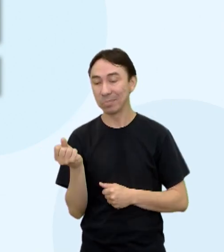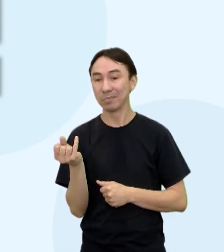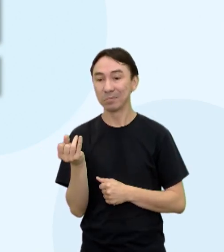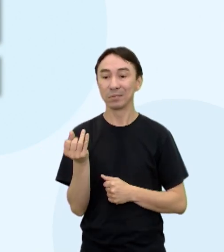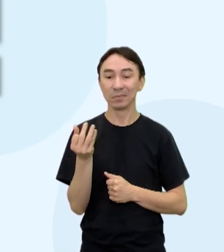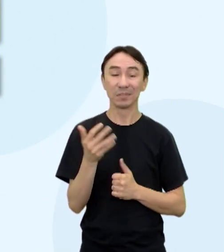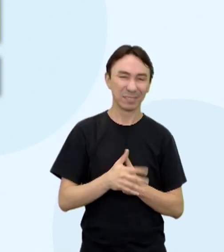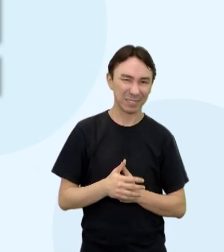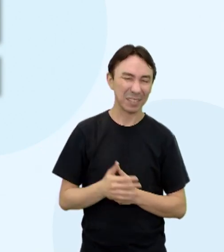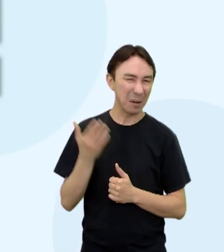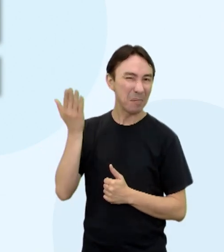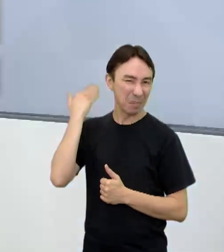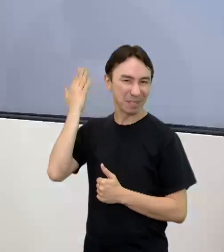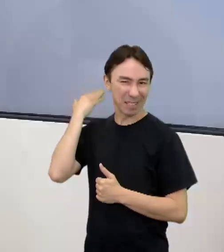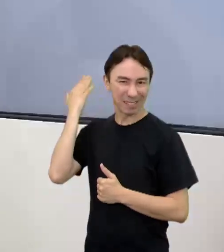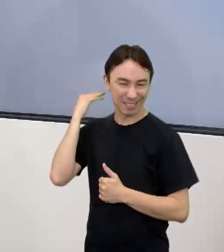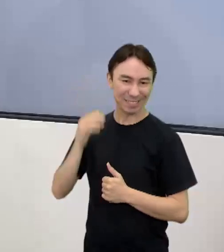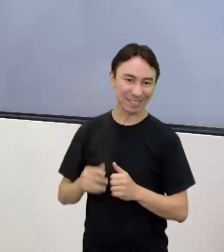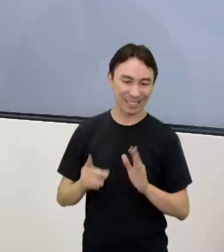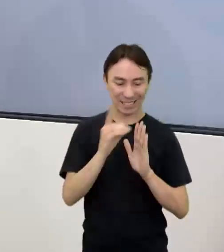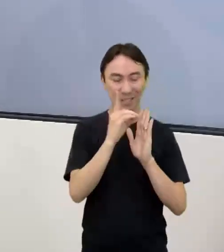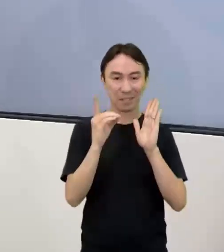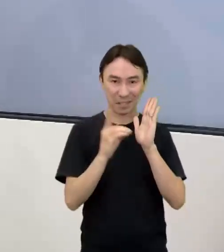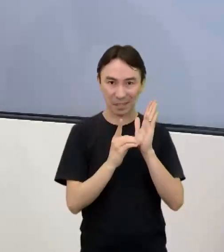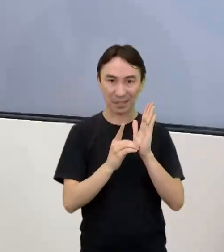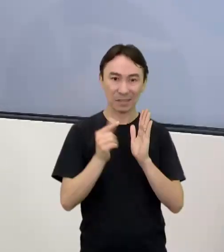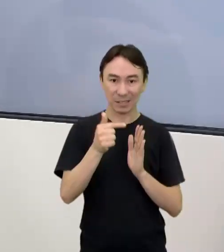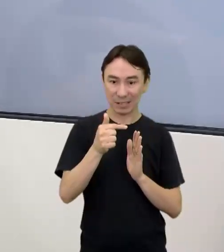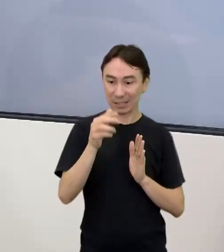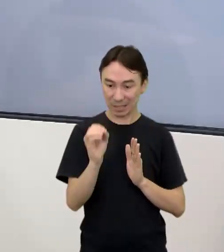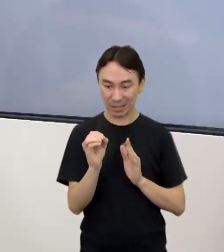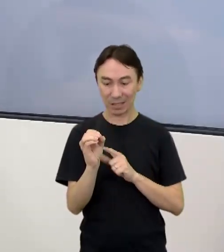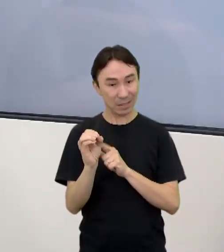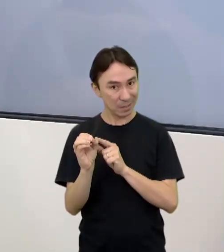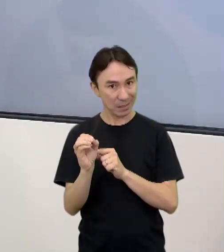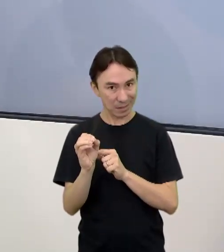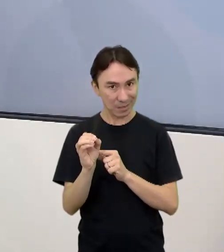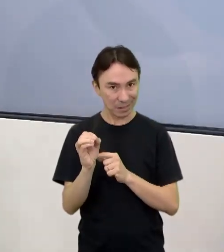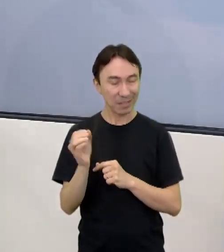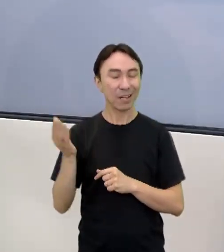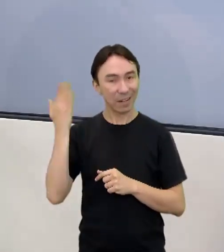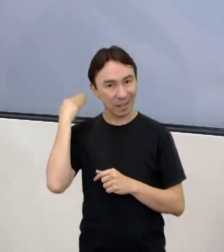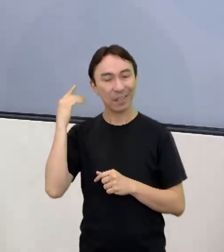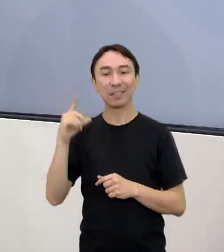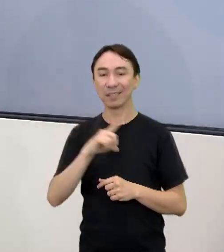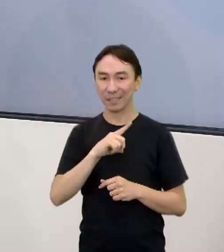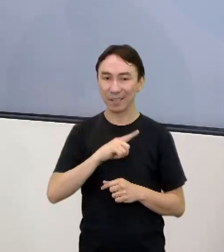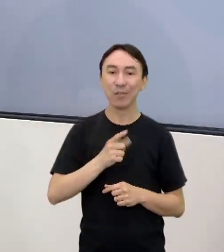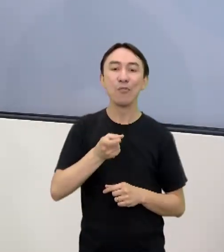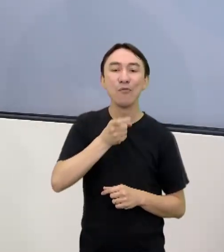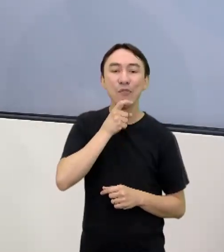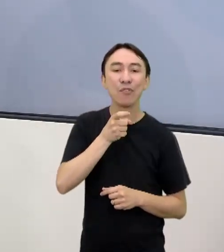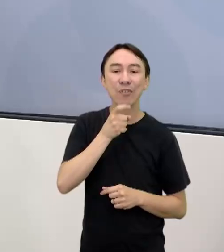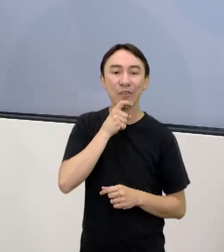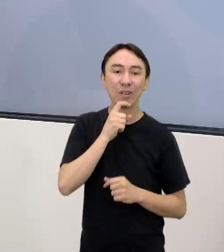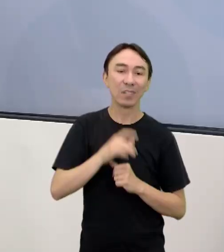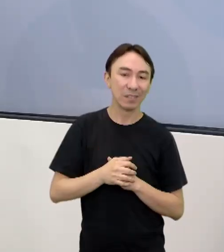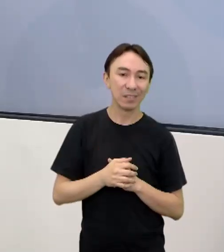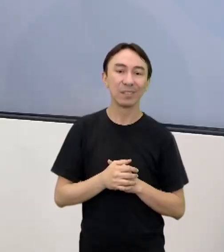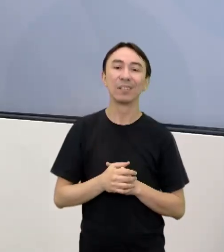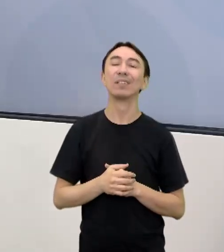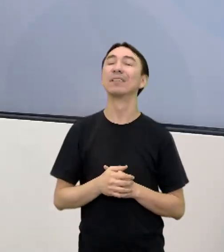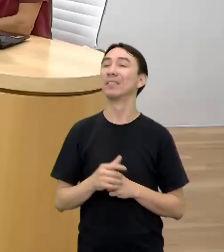como a terra da garoa. A gente esquecia a água no tanque, no dia seguinte tinha uma crostinha de gelo em cima. Você viveu essa época aí, Osmar?